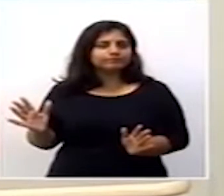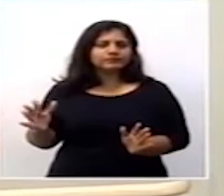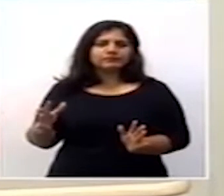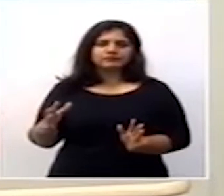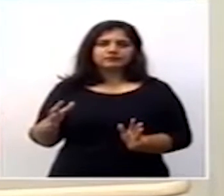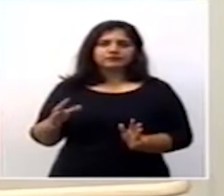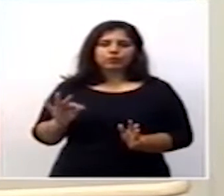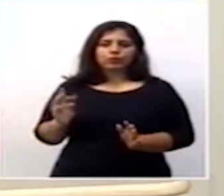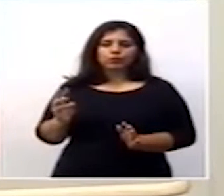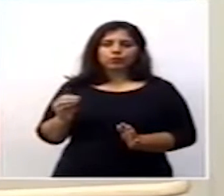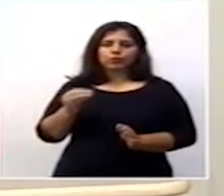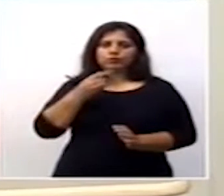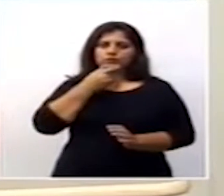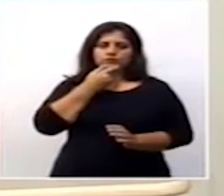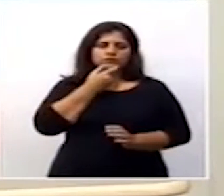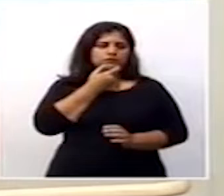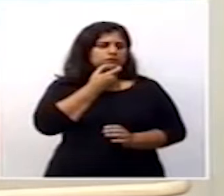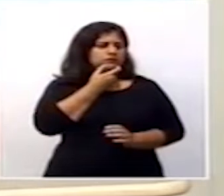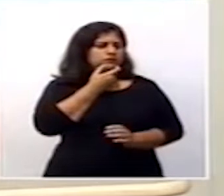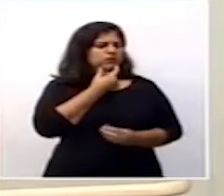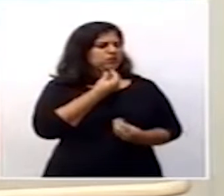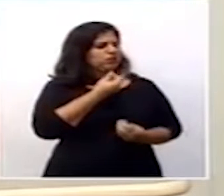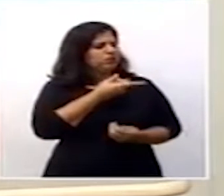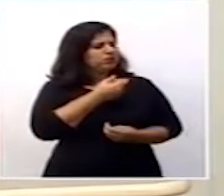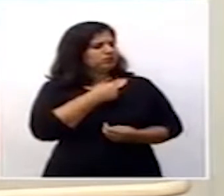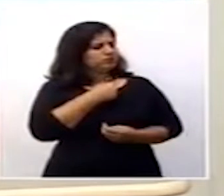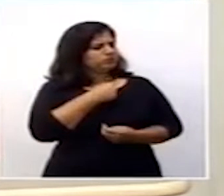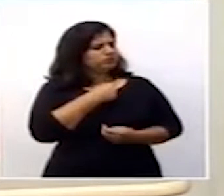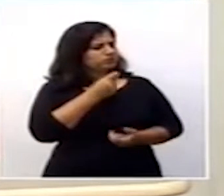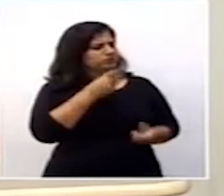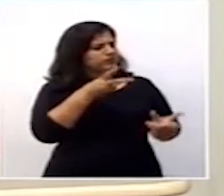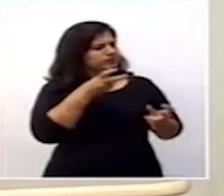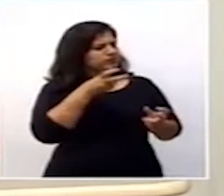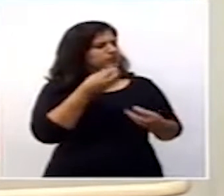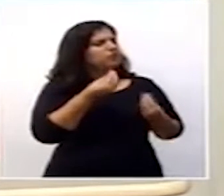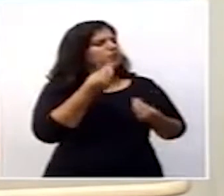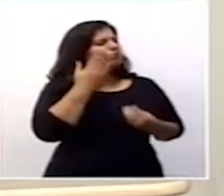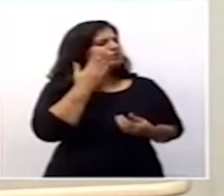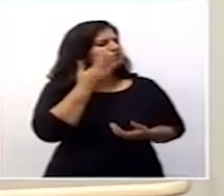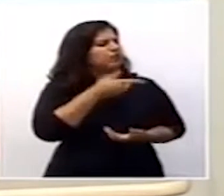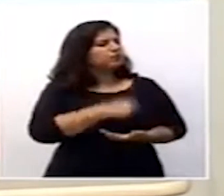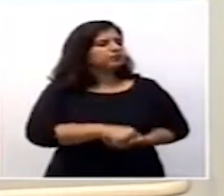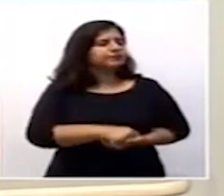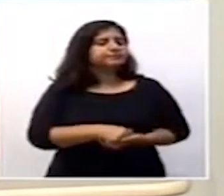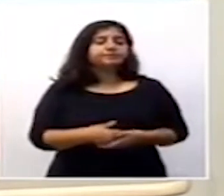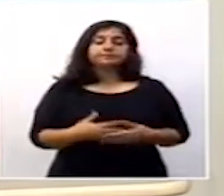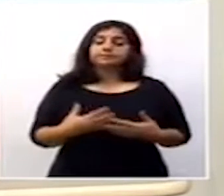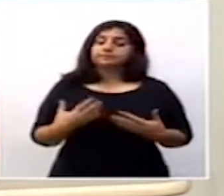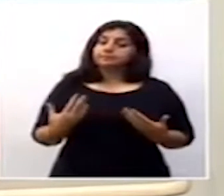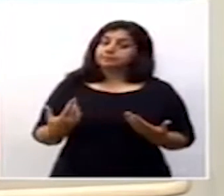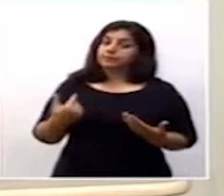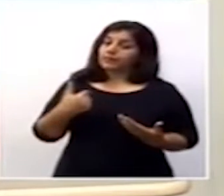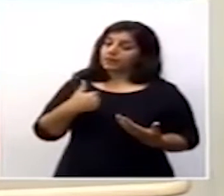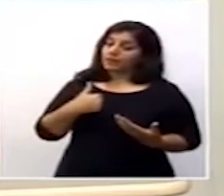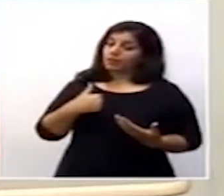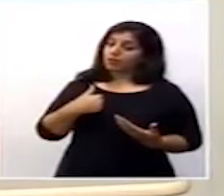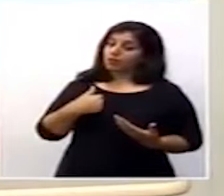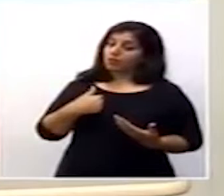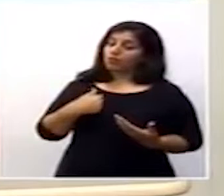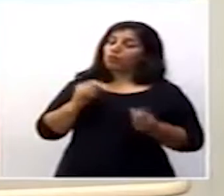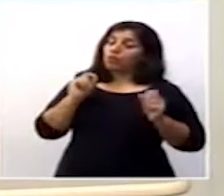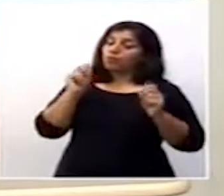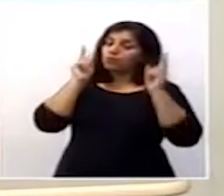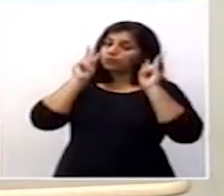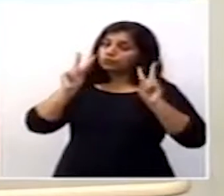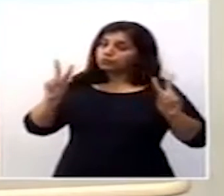Aí o Tonho virou para ele e falou assim: mas como que você sabe? É que eu vejo